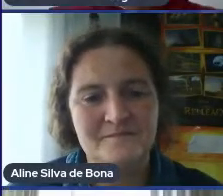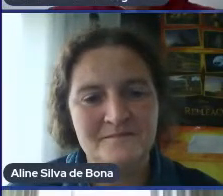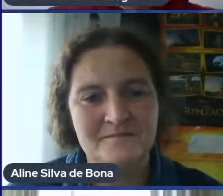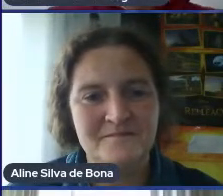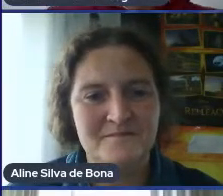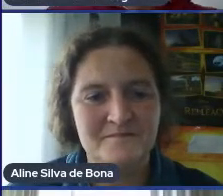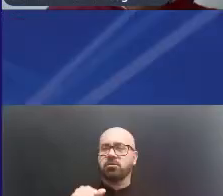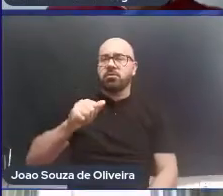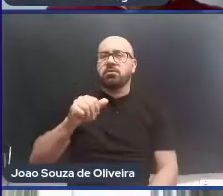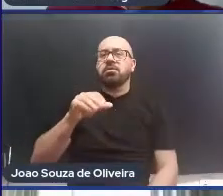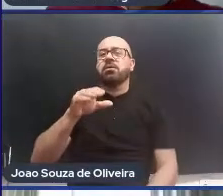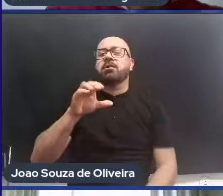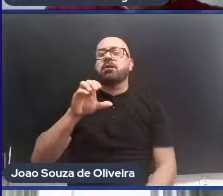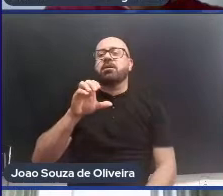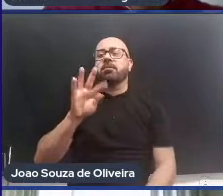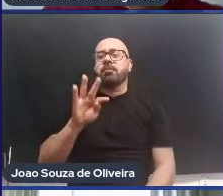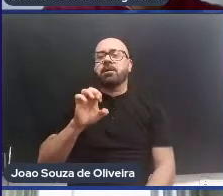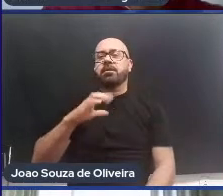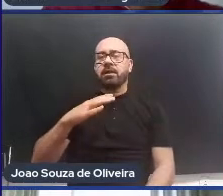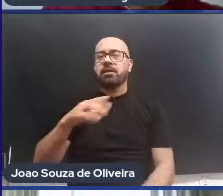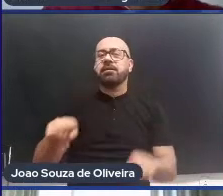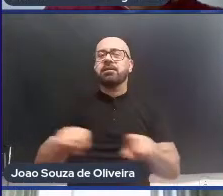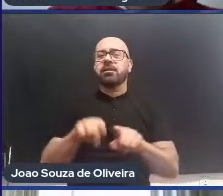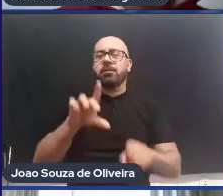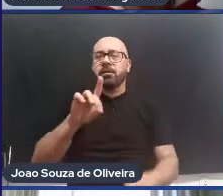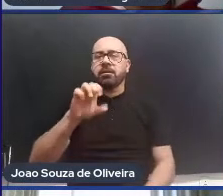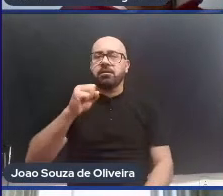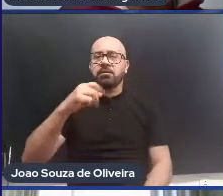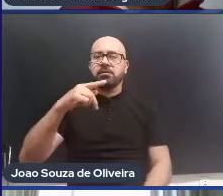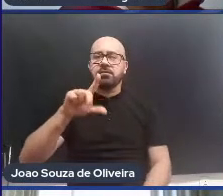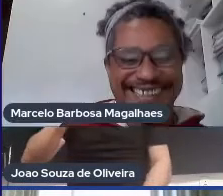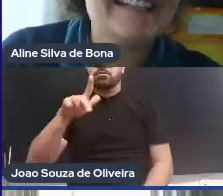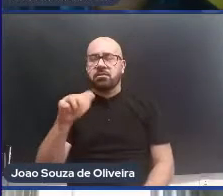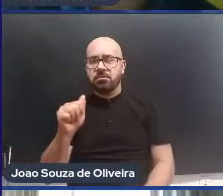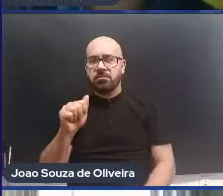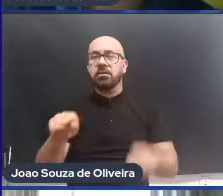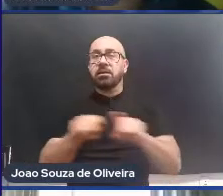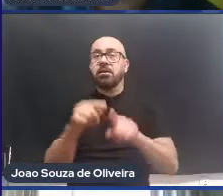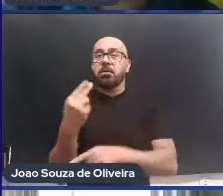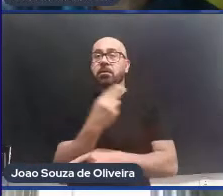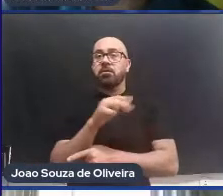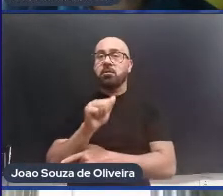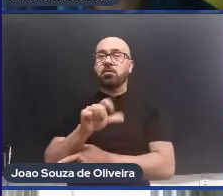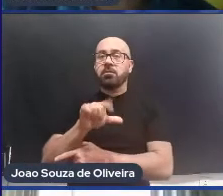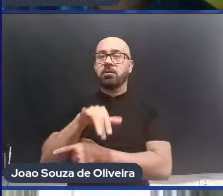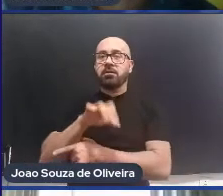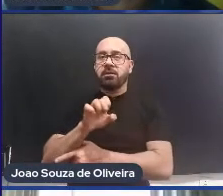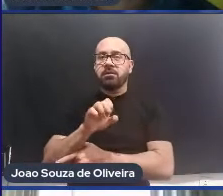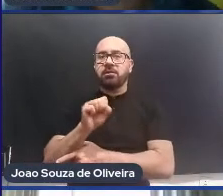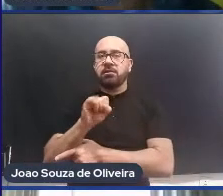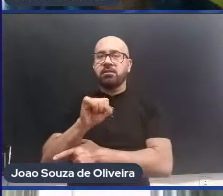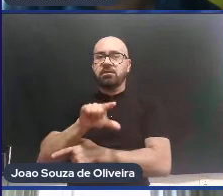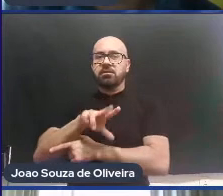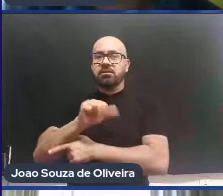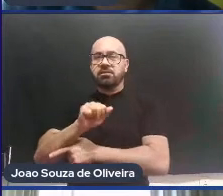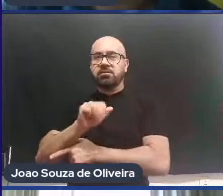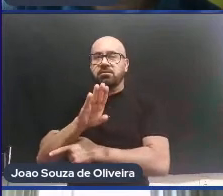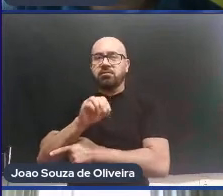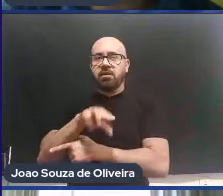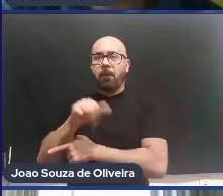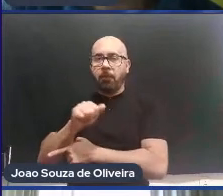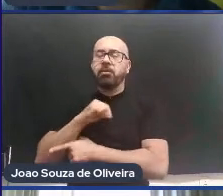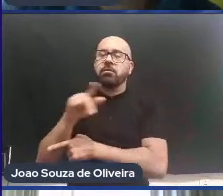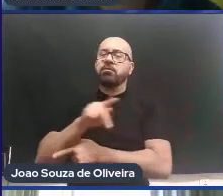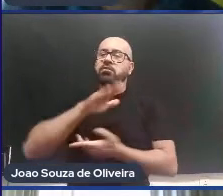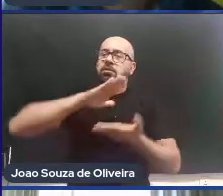do descubra eu sou eu sou Aline Silva de Bola o a professora